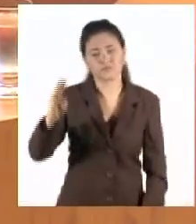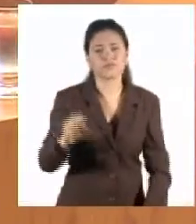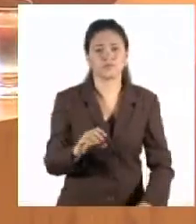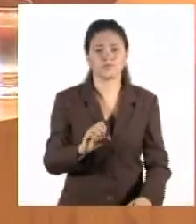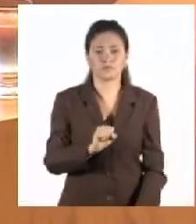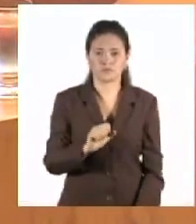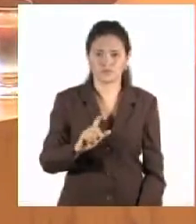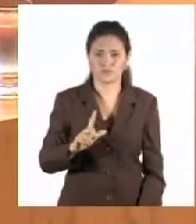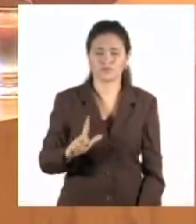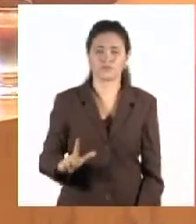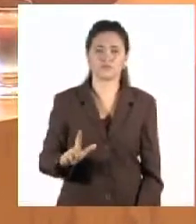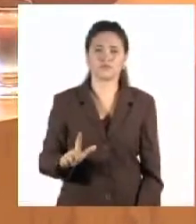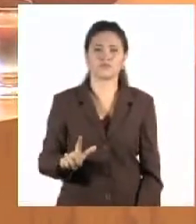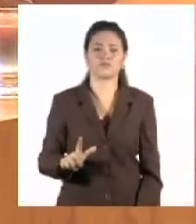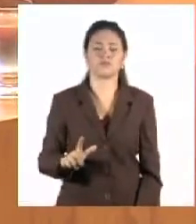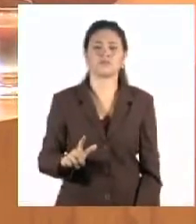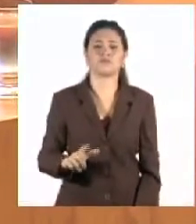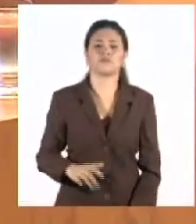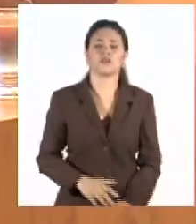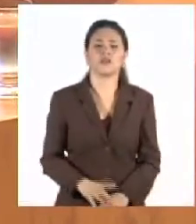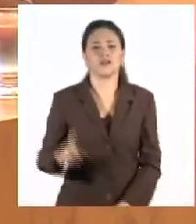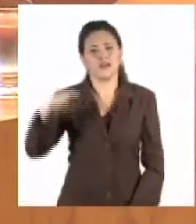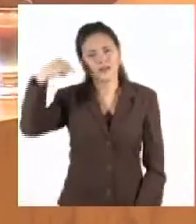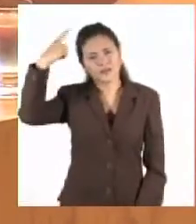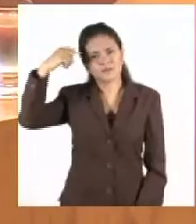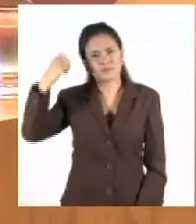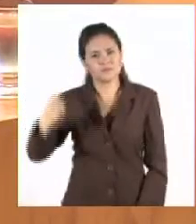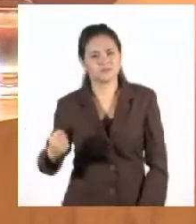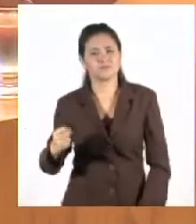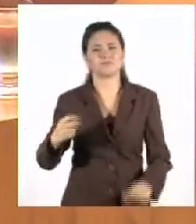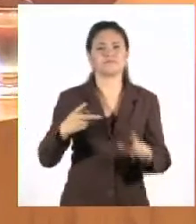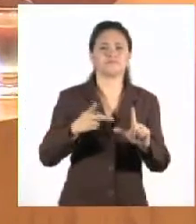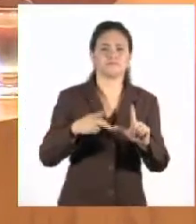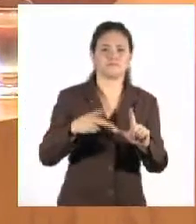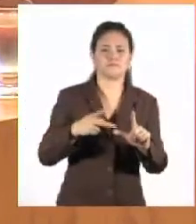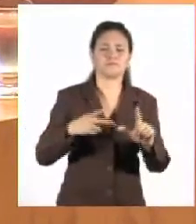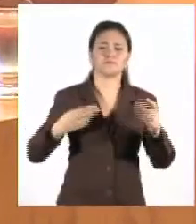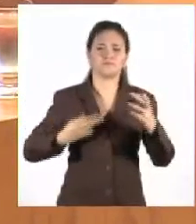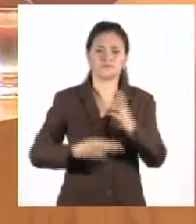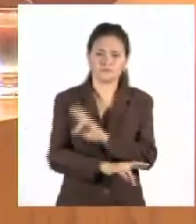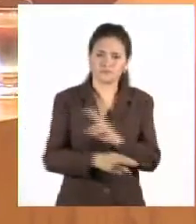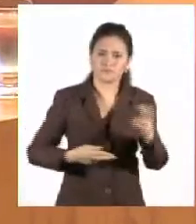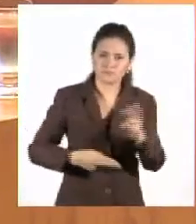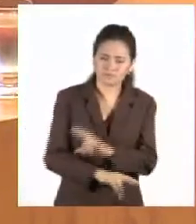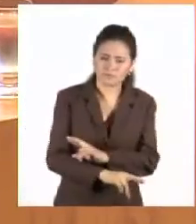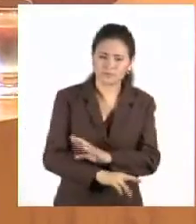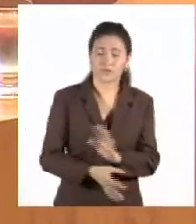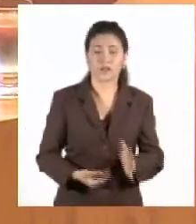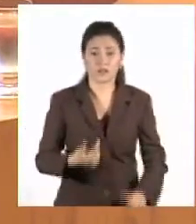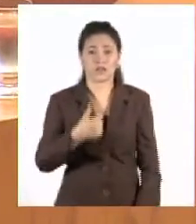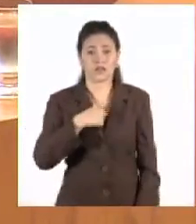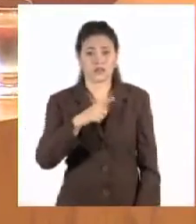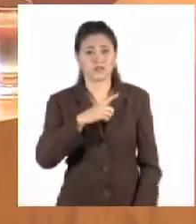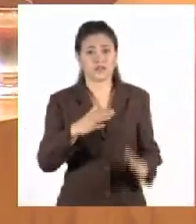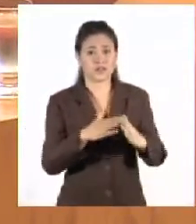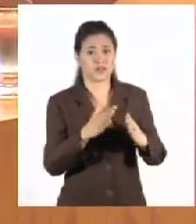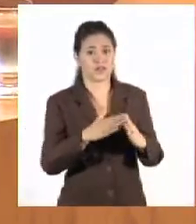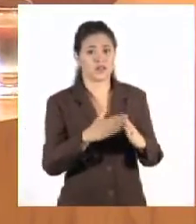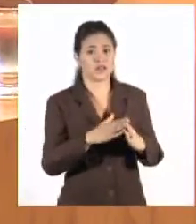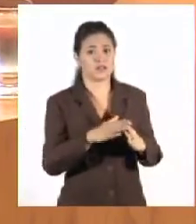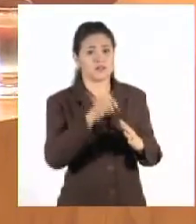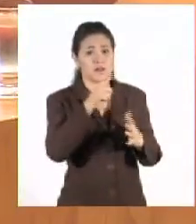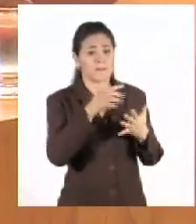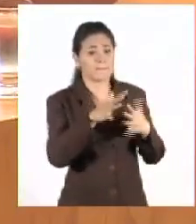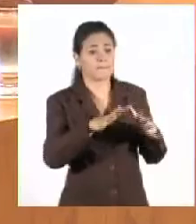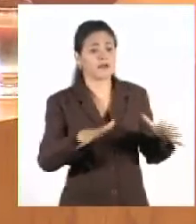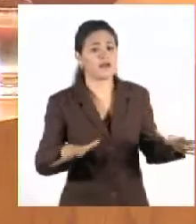precisamos definir esses limites, Ribamar, Passo do Lumiar, Raposa. Eu, pelo menos, tenho uma casa na Praia do Meio e fica bem